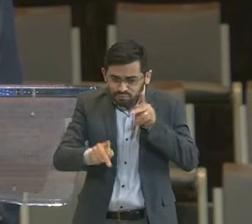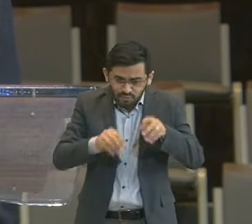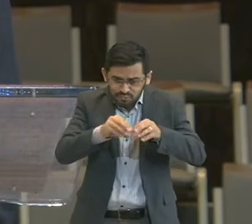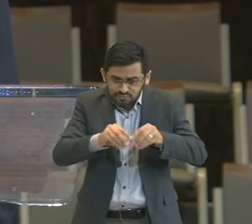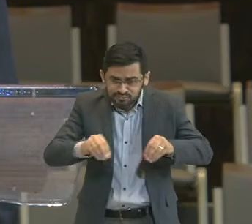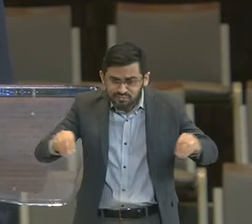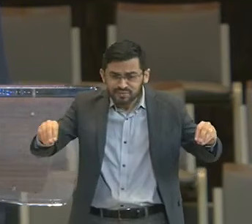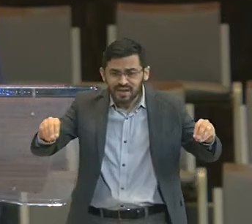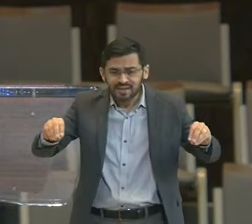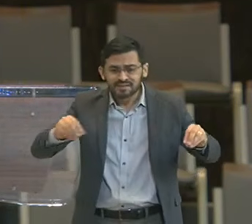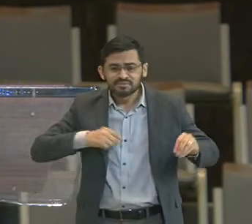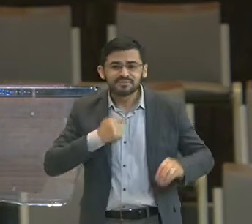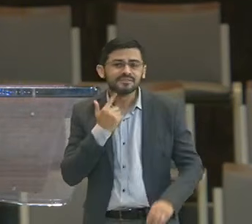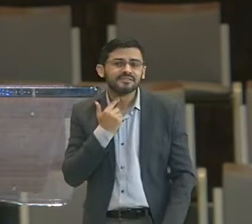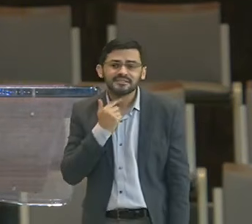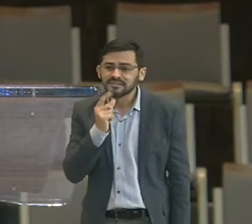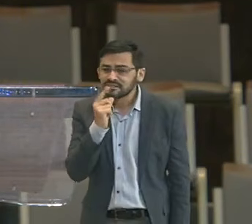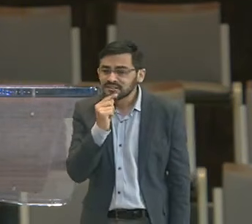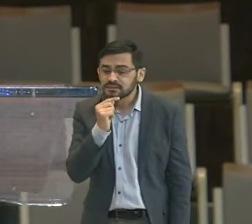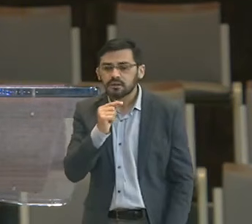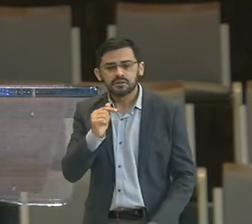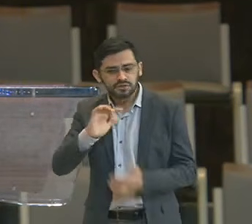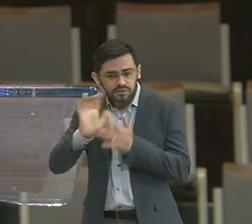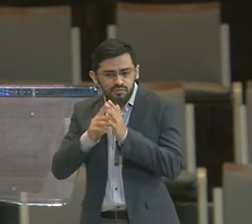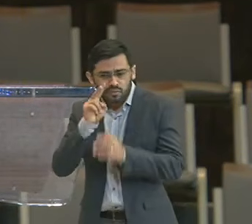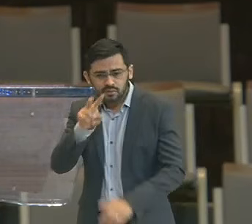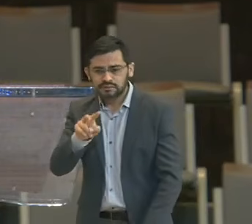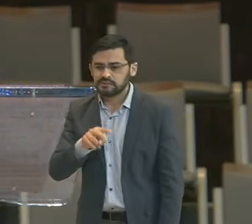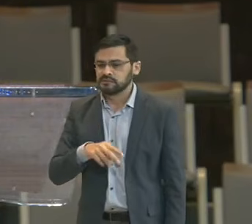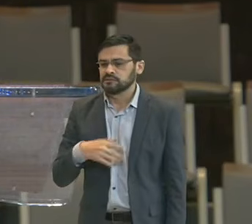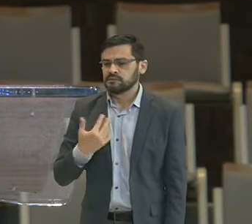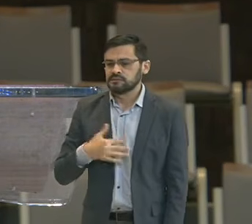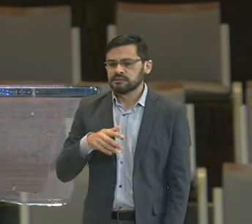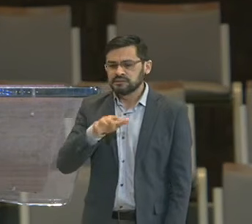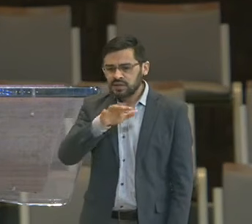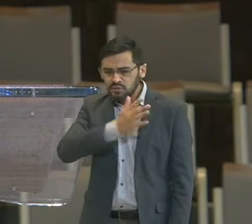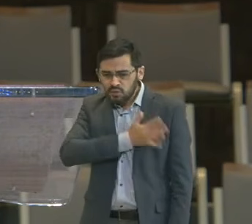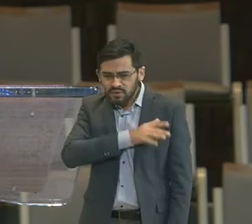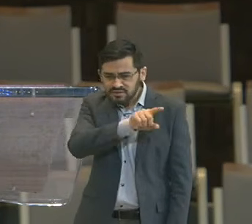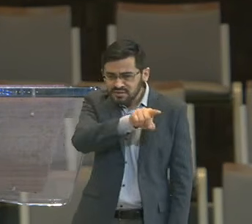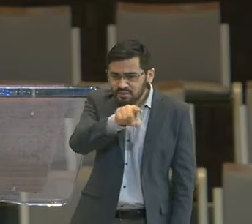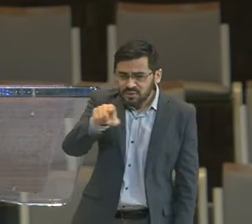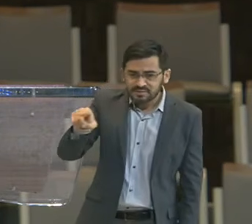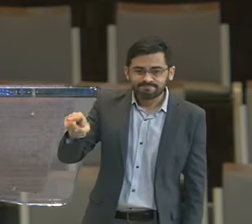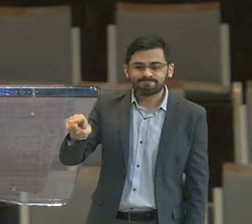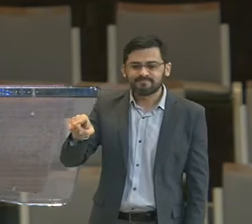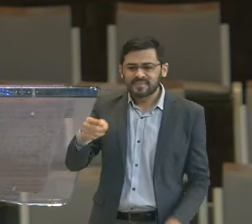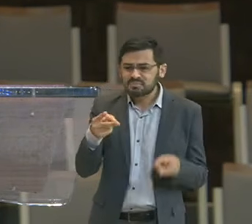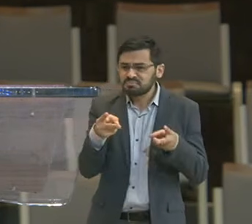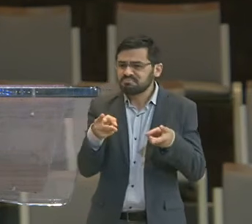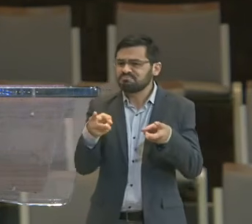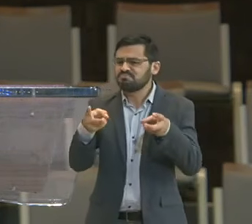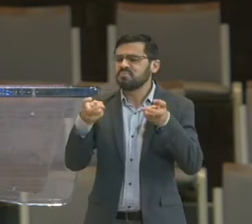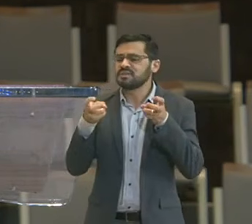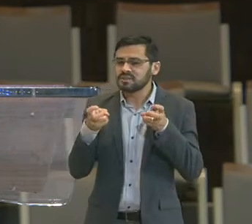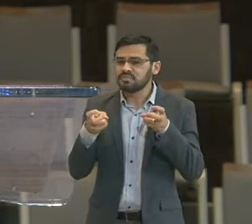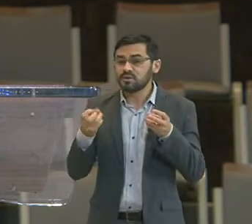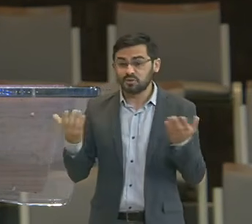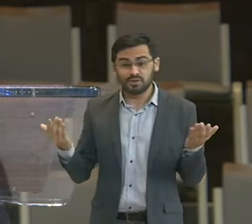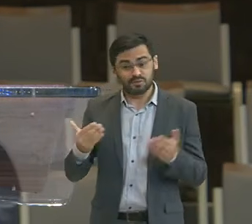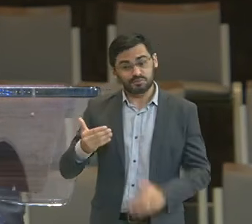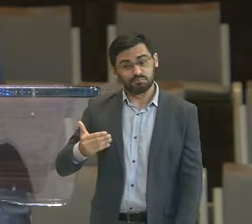Jesus olhou para o coração da multidão naquela festa. E ele percebeu algo que ele